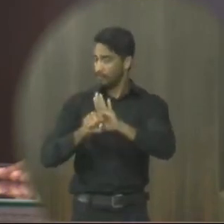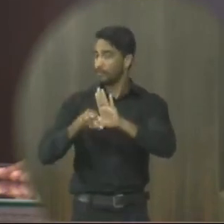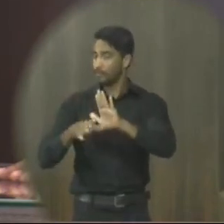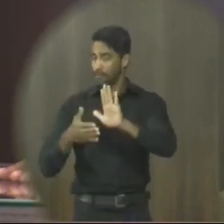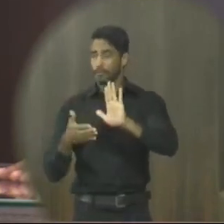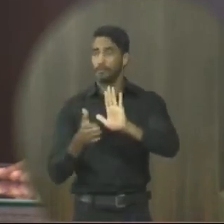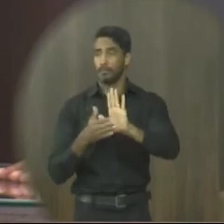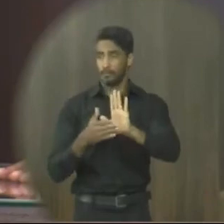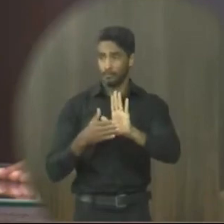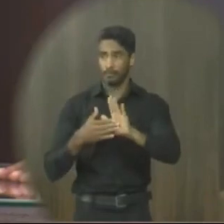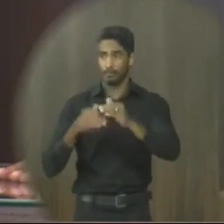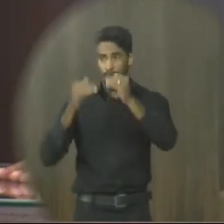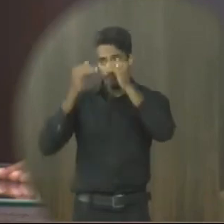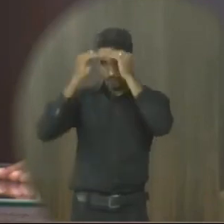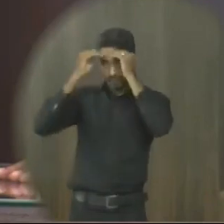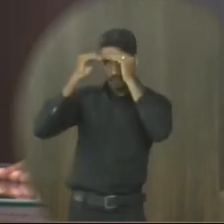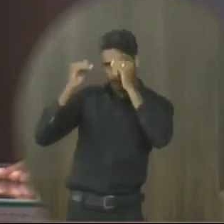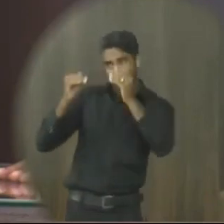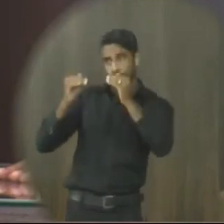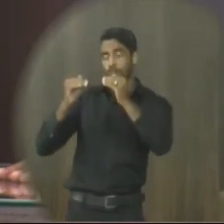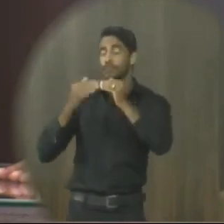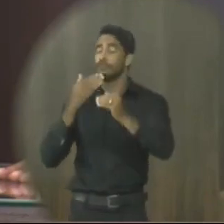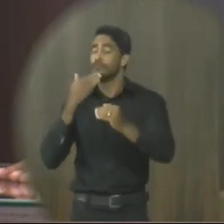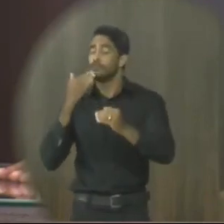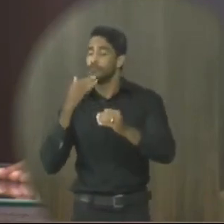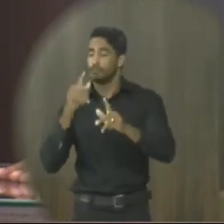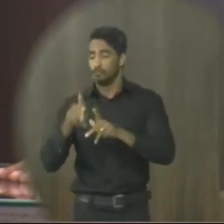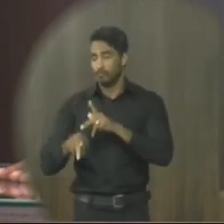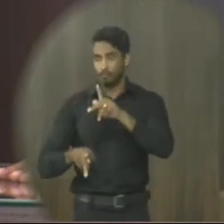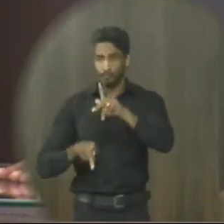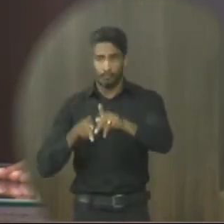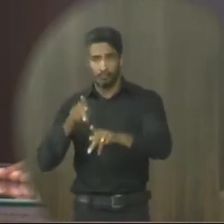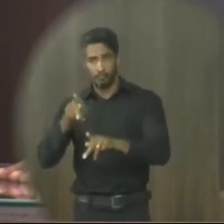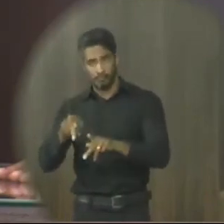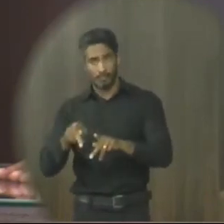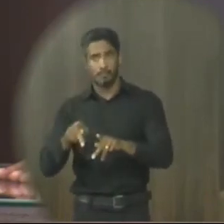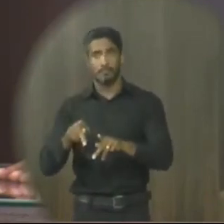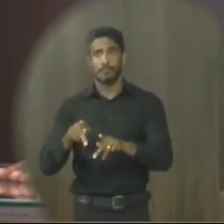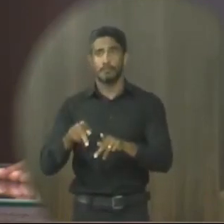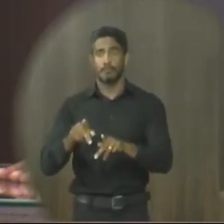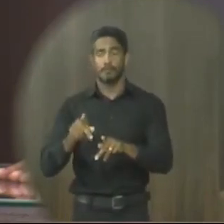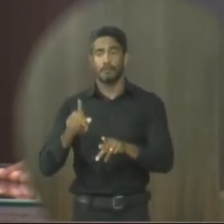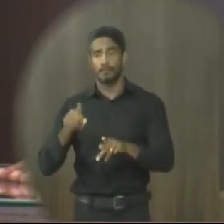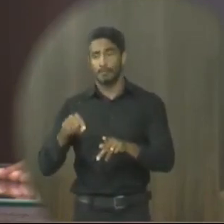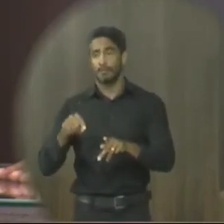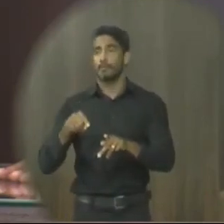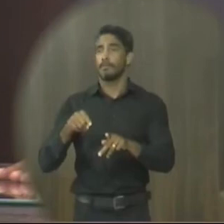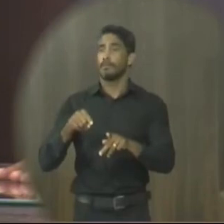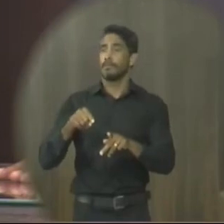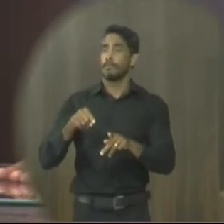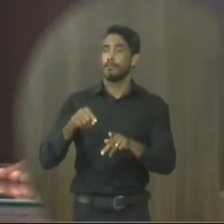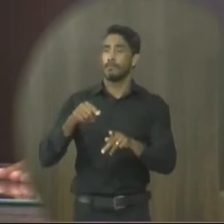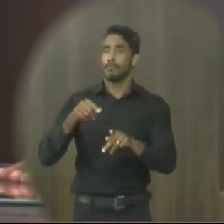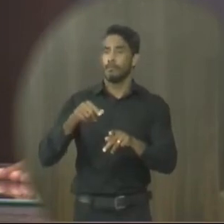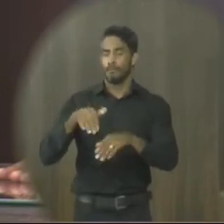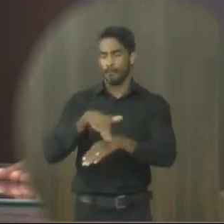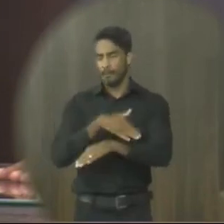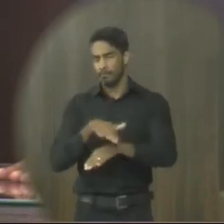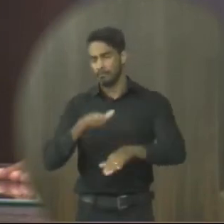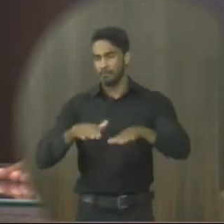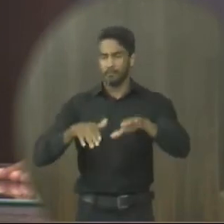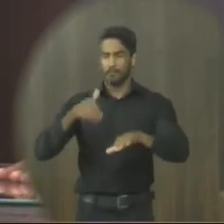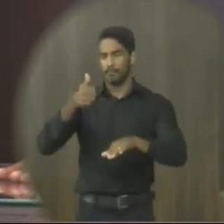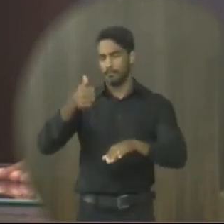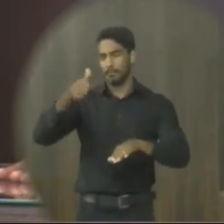sem o sentido de atender as diversas reivindicações da população. É uma rua de aproximadamente 190 metros, a rua